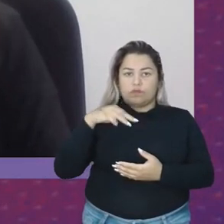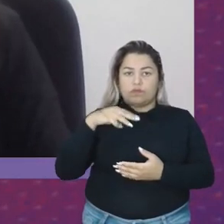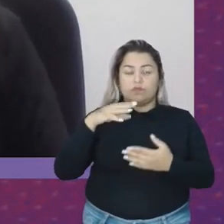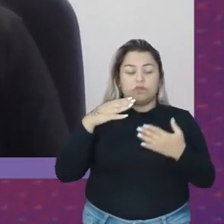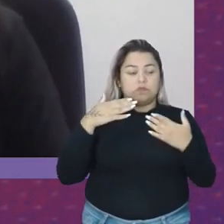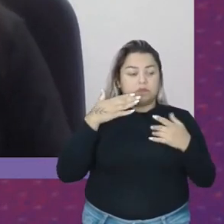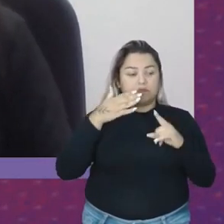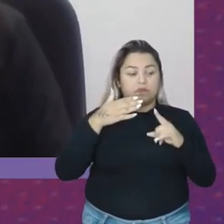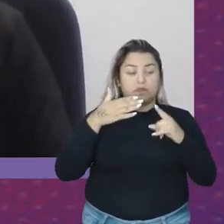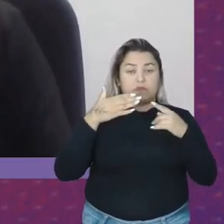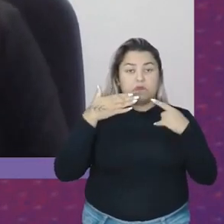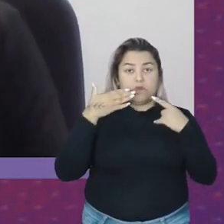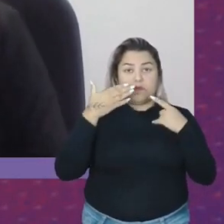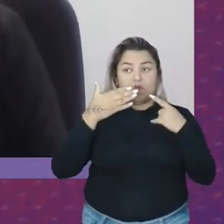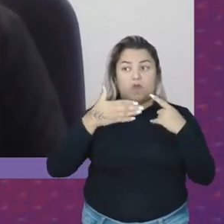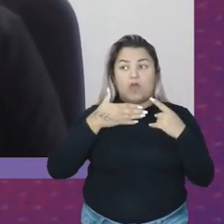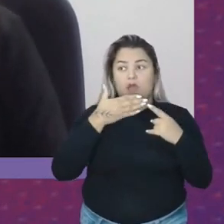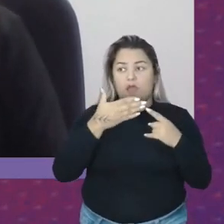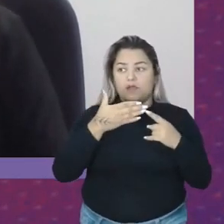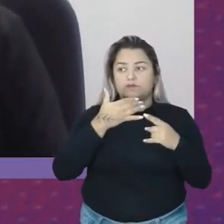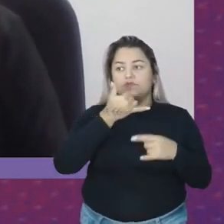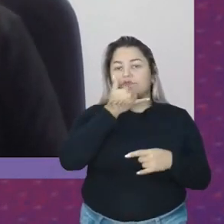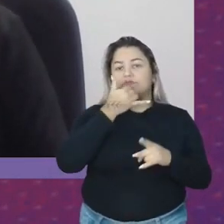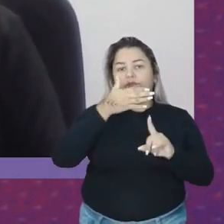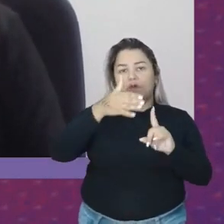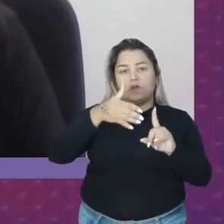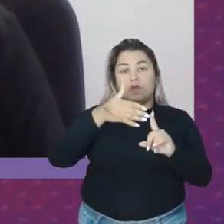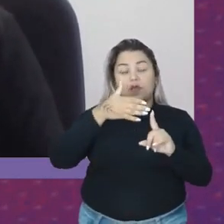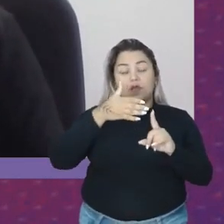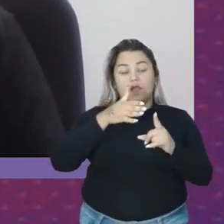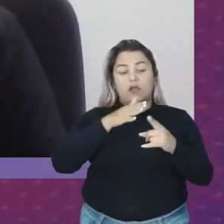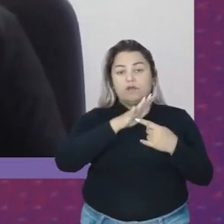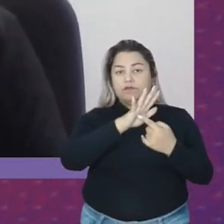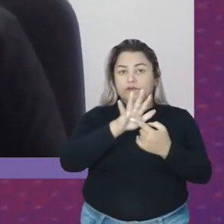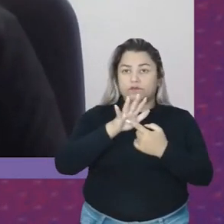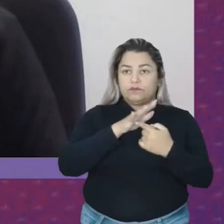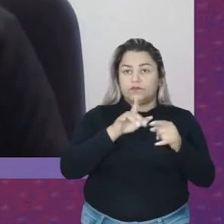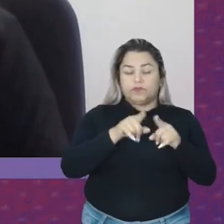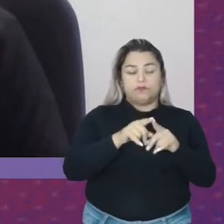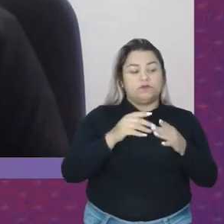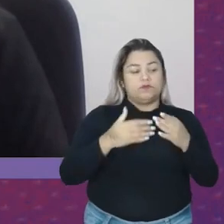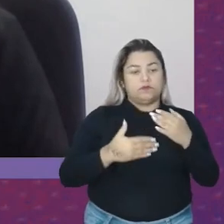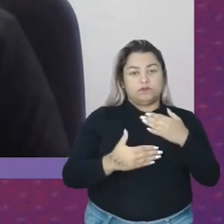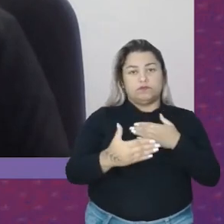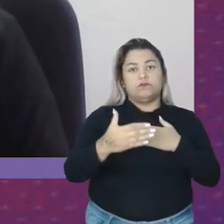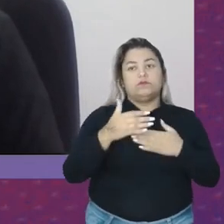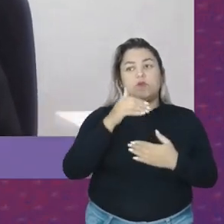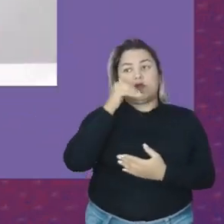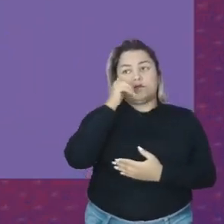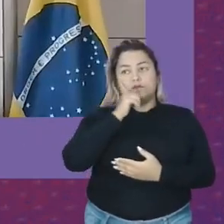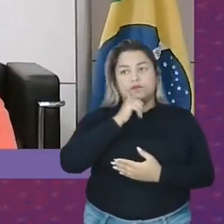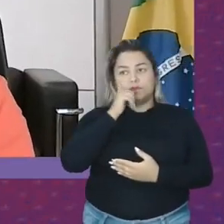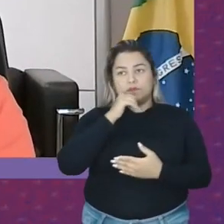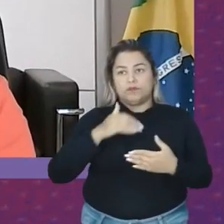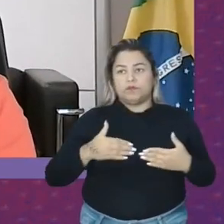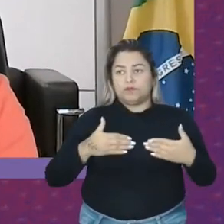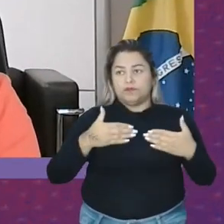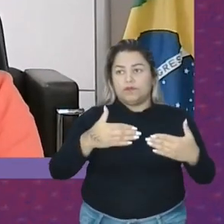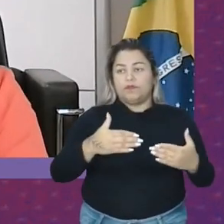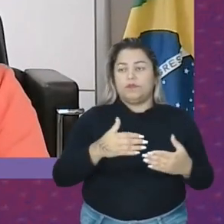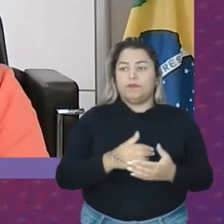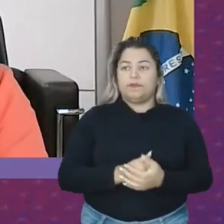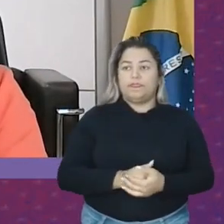apresentação, conhecer um pouco da secretaria em que ela está atuando desde o Ministério das Mulheres.